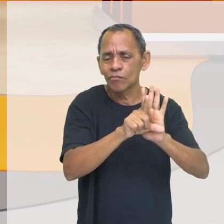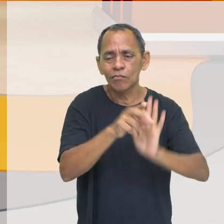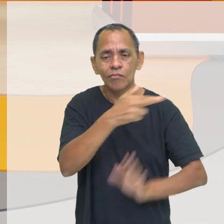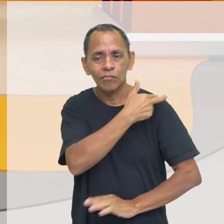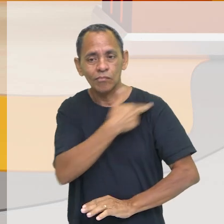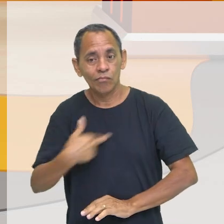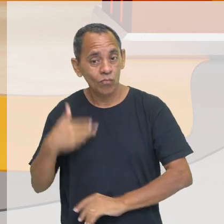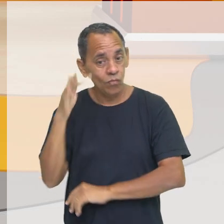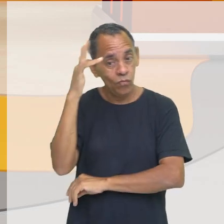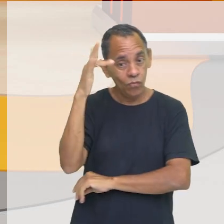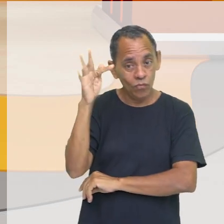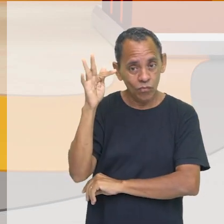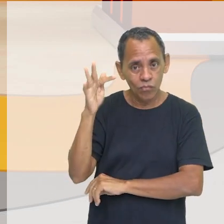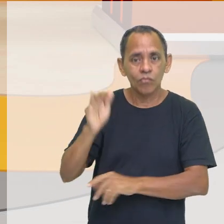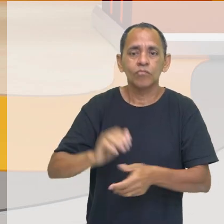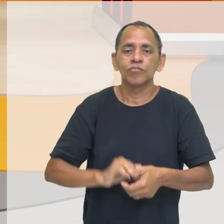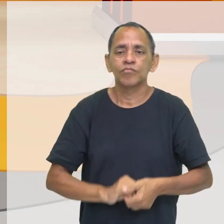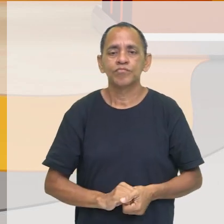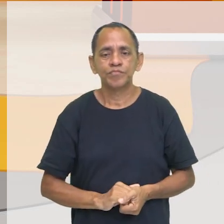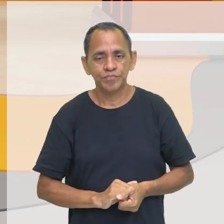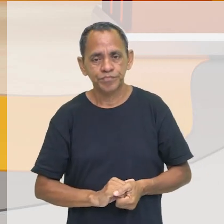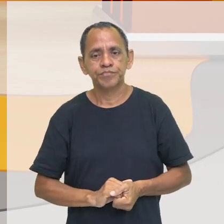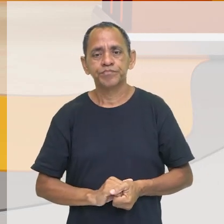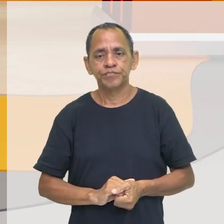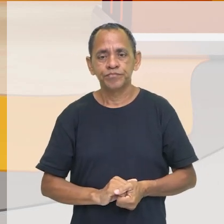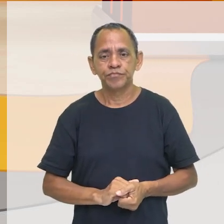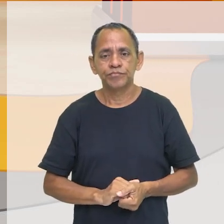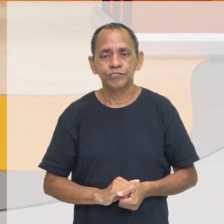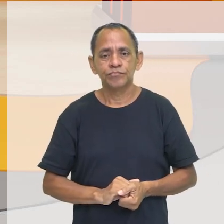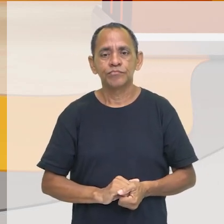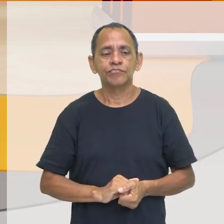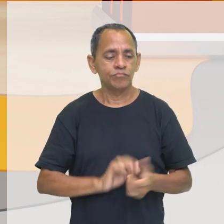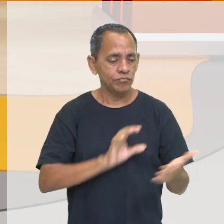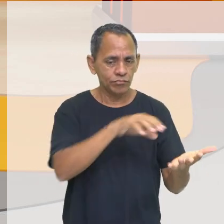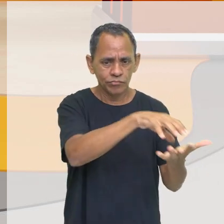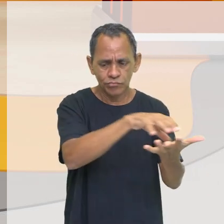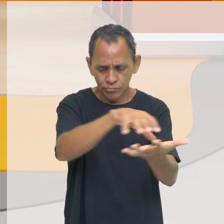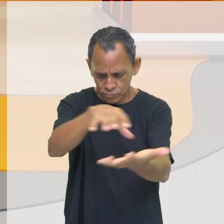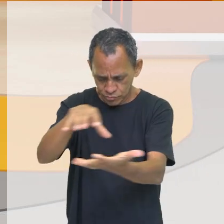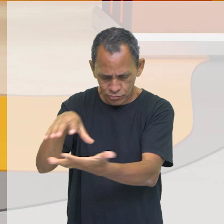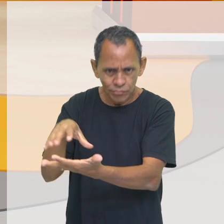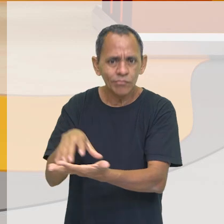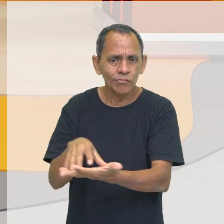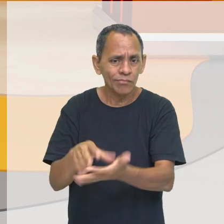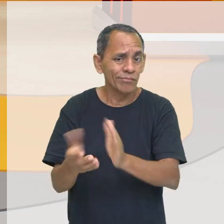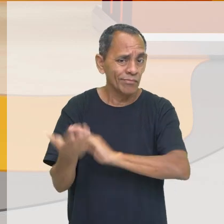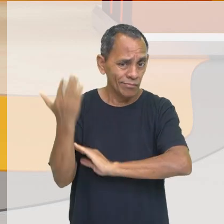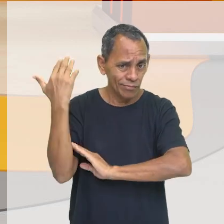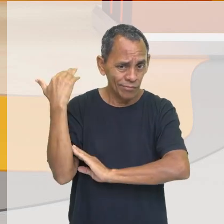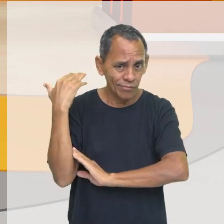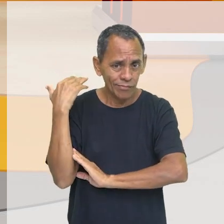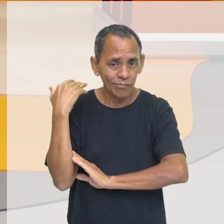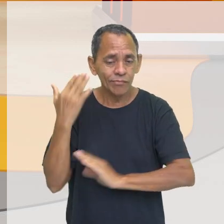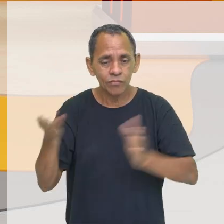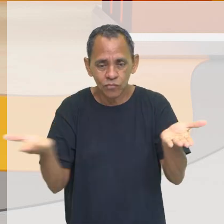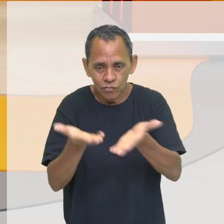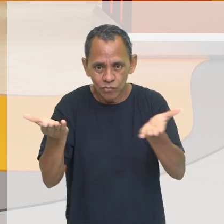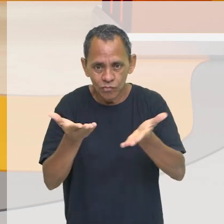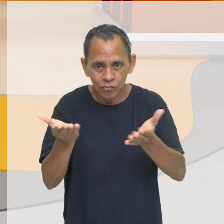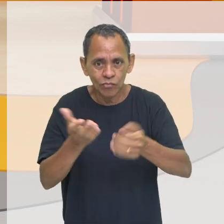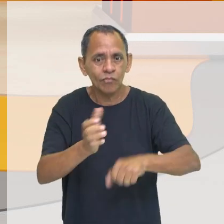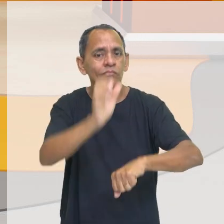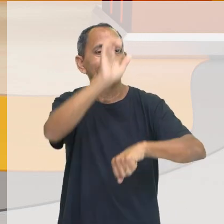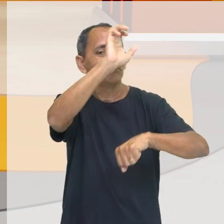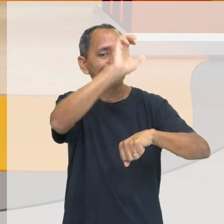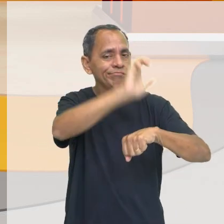república federativa. O que quer dizer isso? As províncias no Brasil imperial vão passar